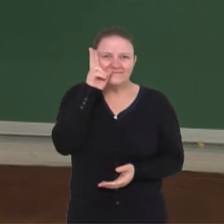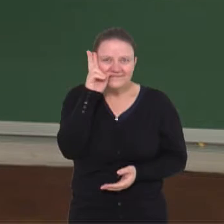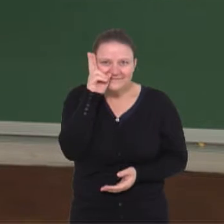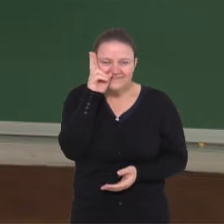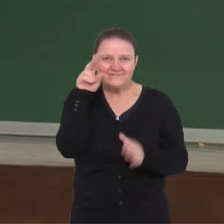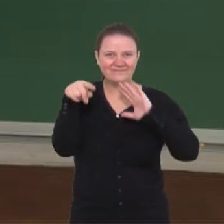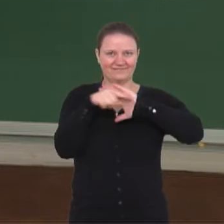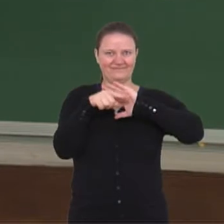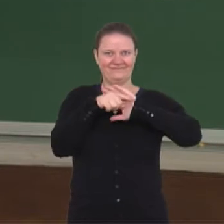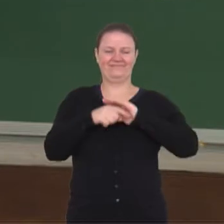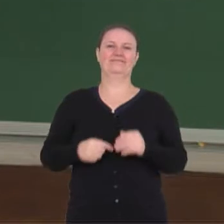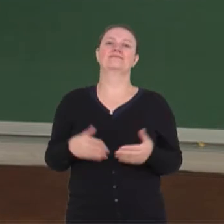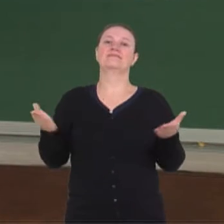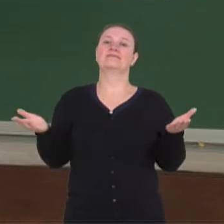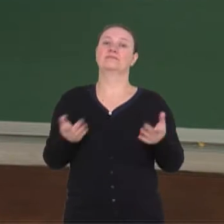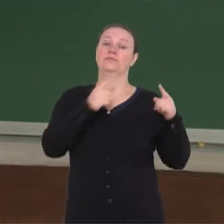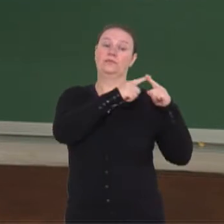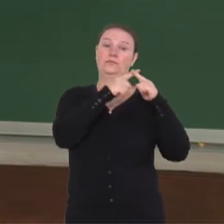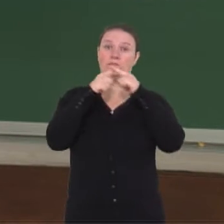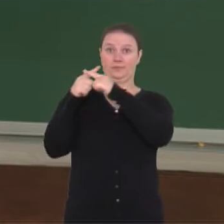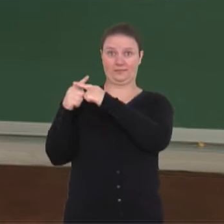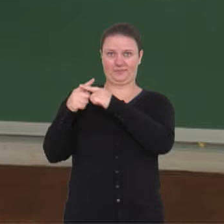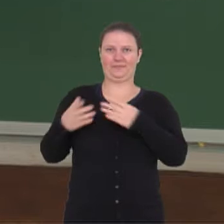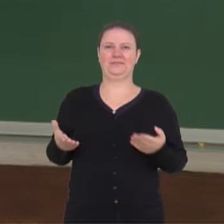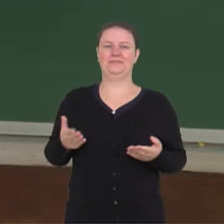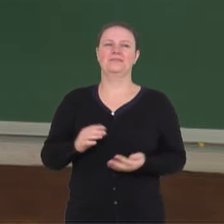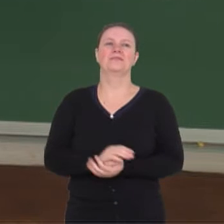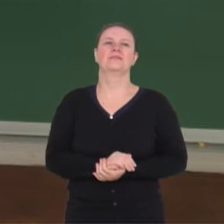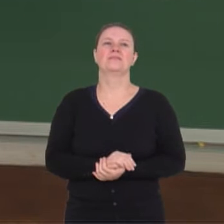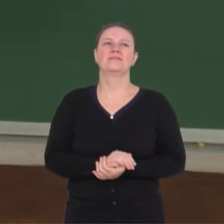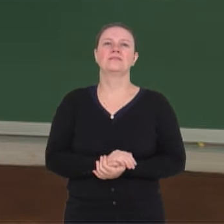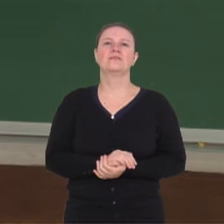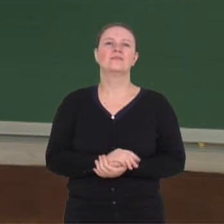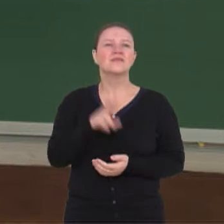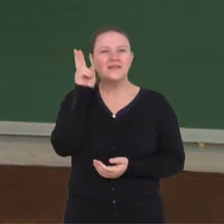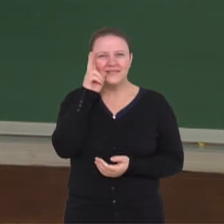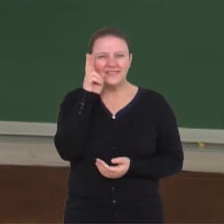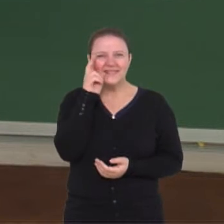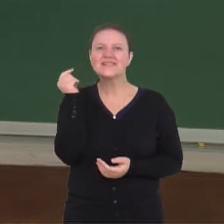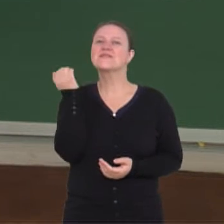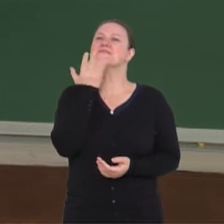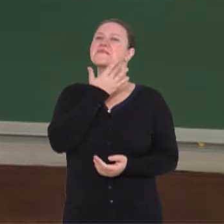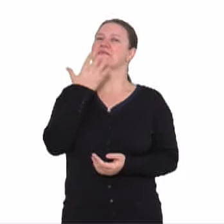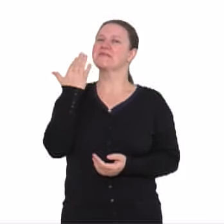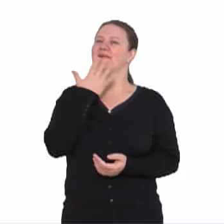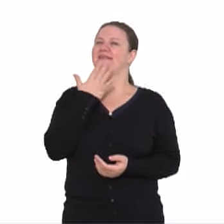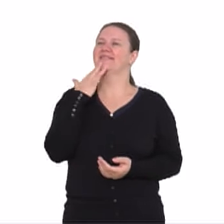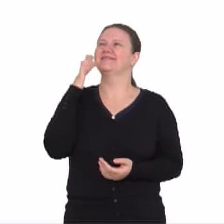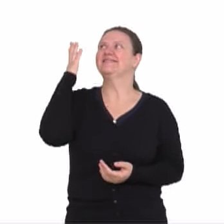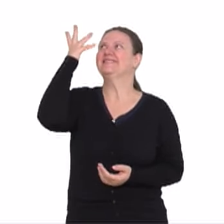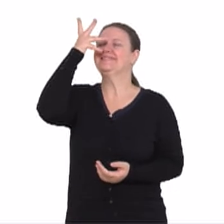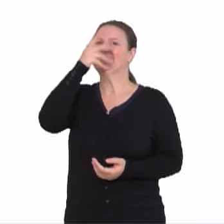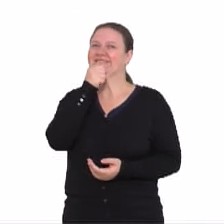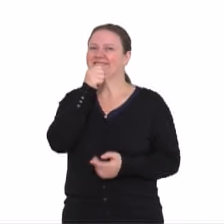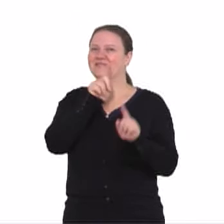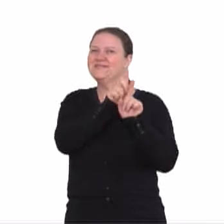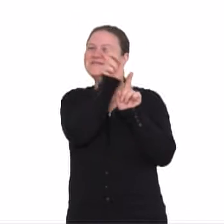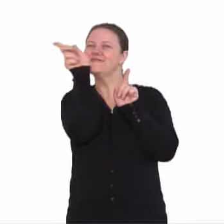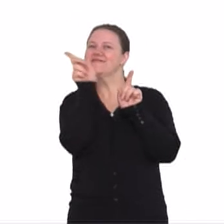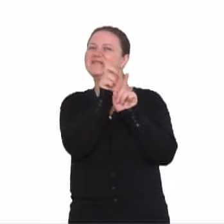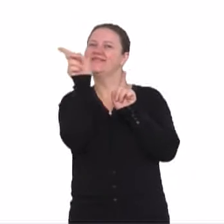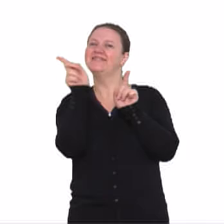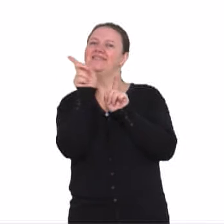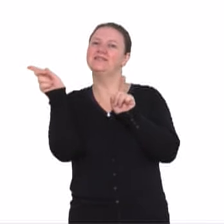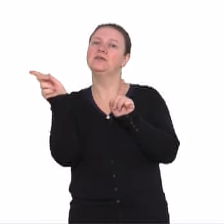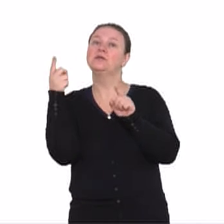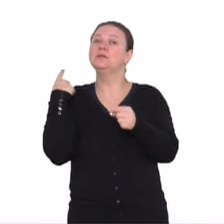subtração? Vamos à multiplicação então. Multiplicação. Olha que color aqui. Olha que lindo esse arco-íris. Isso é porque eu